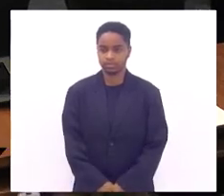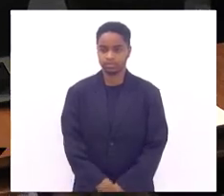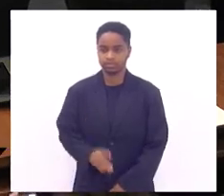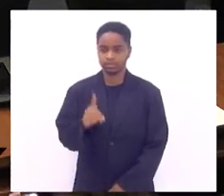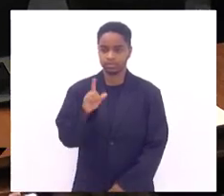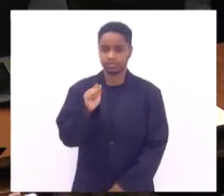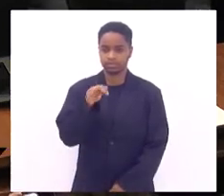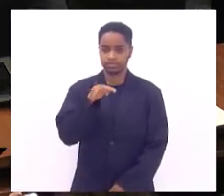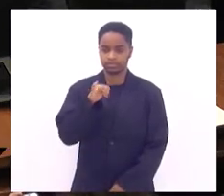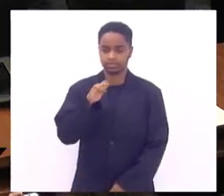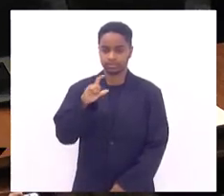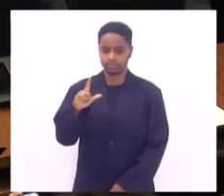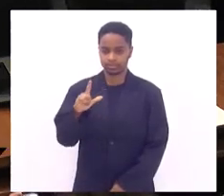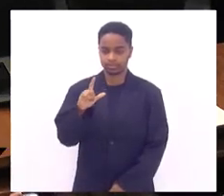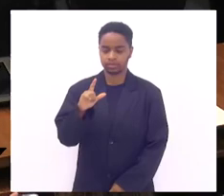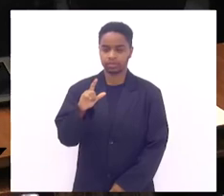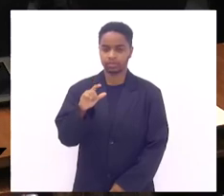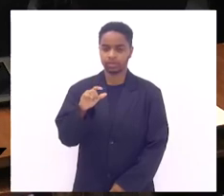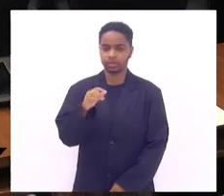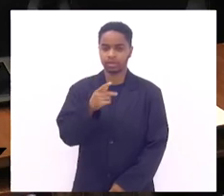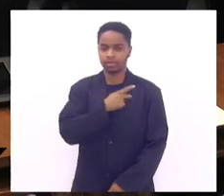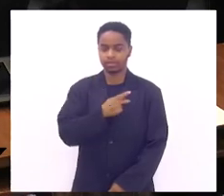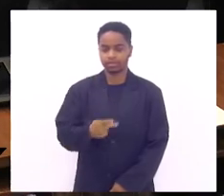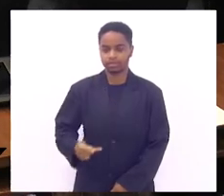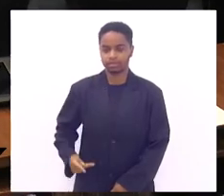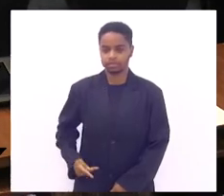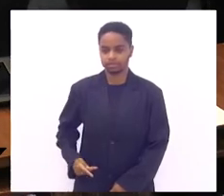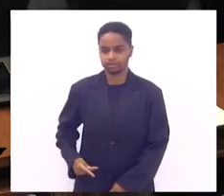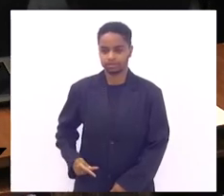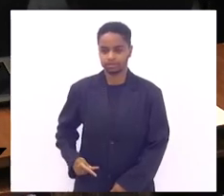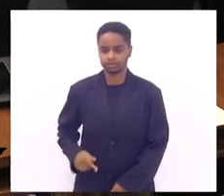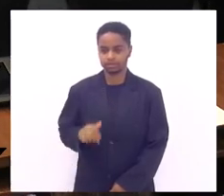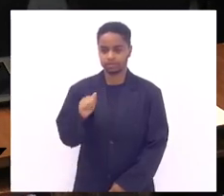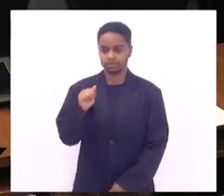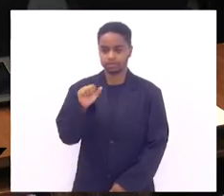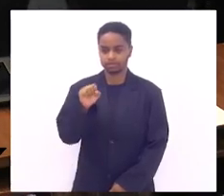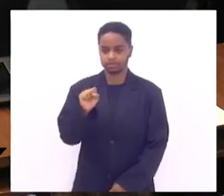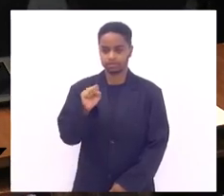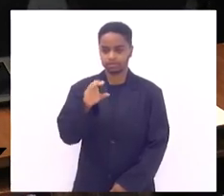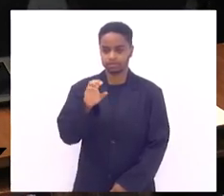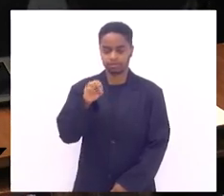Daniel Virgínio de Carvalho Neto, presidente da Ascontase.